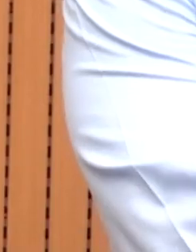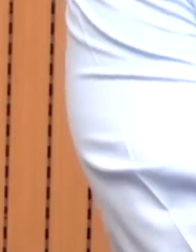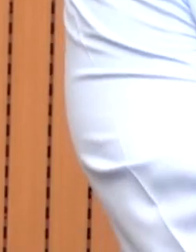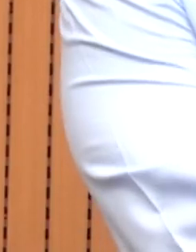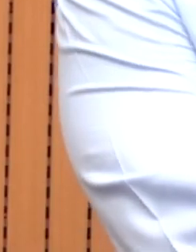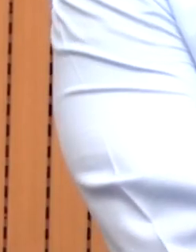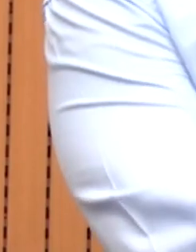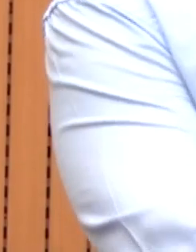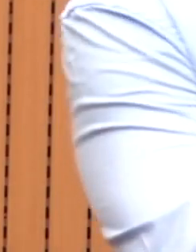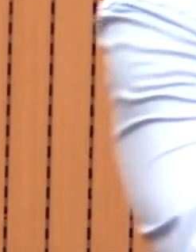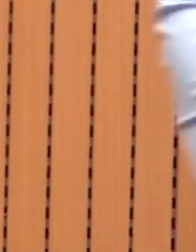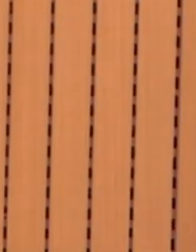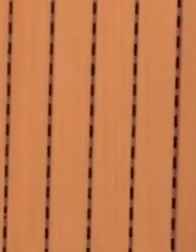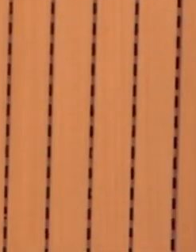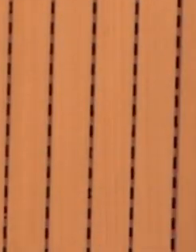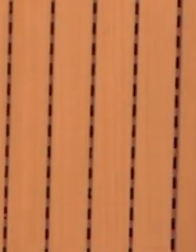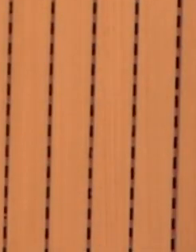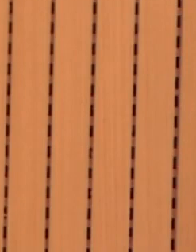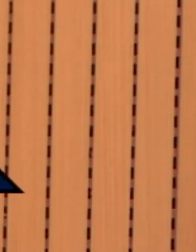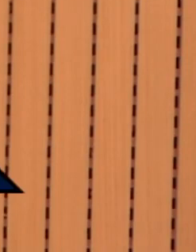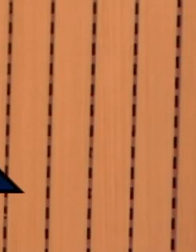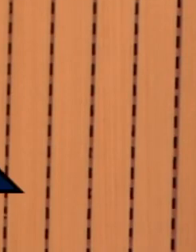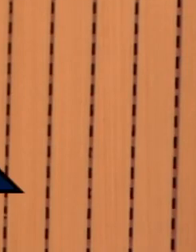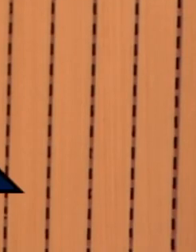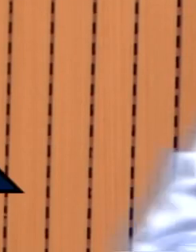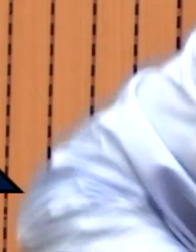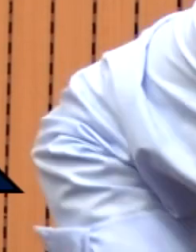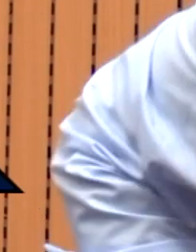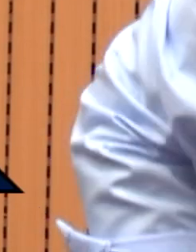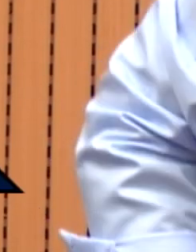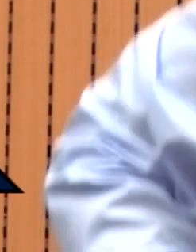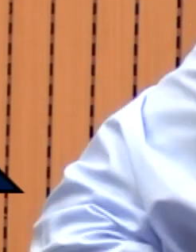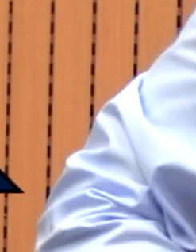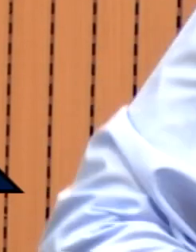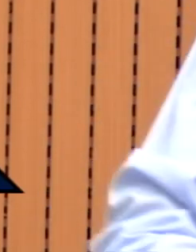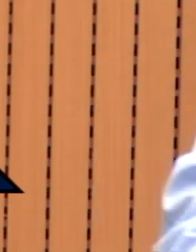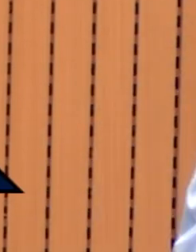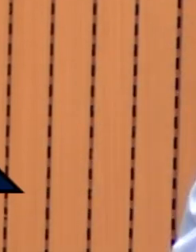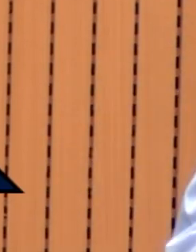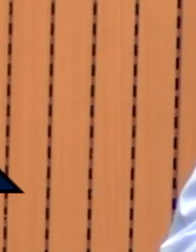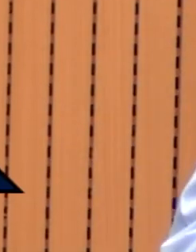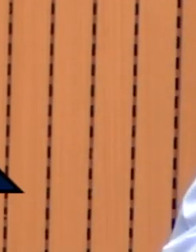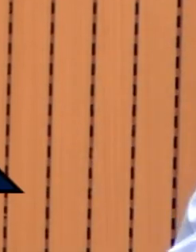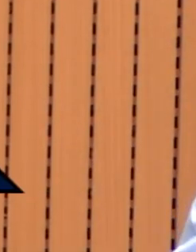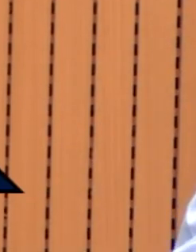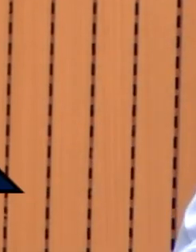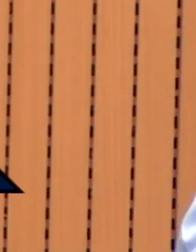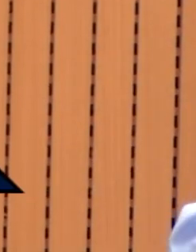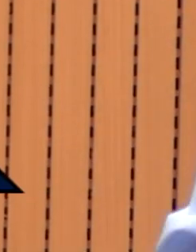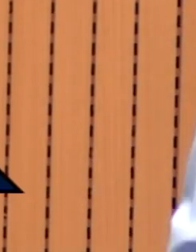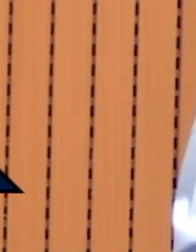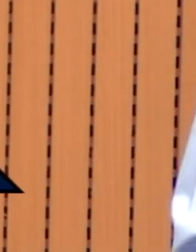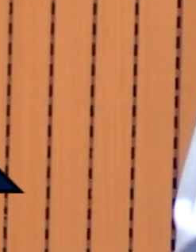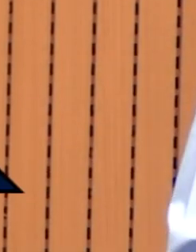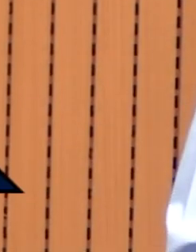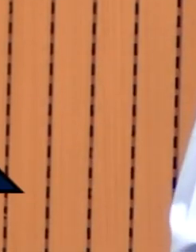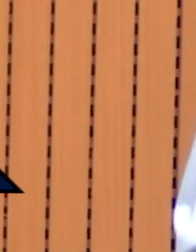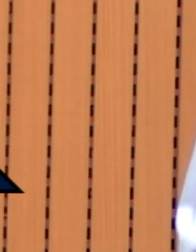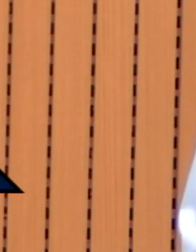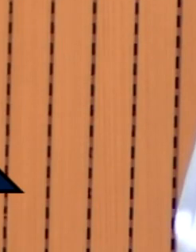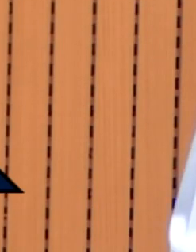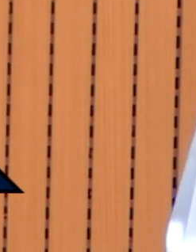parte aqui dos vereadores, acho que a assessoria aqui da casa já pode me oferecer o projeto. O